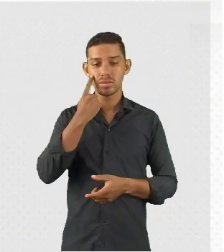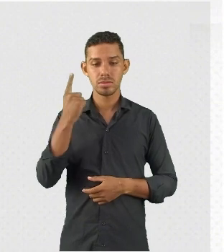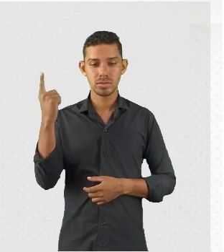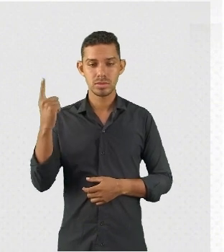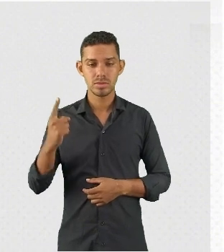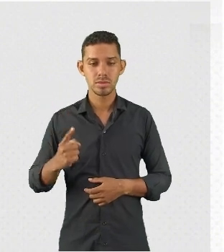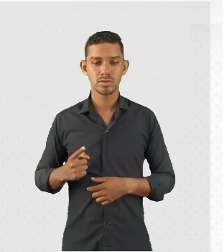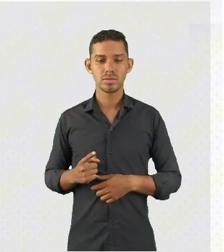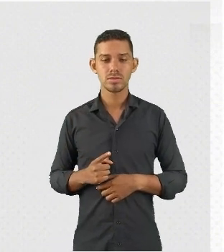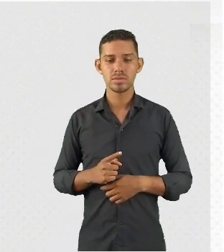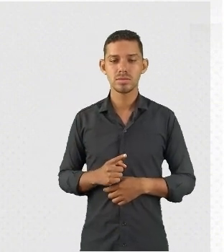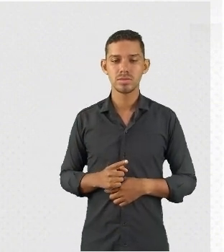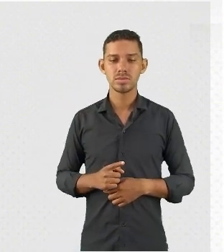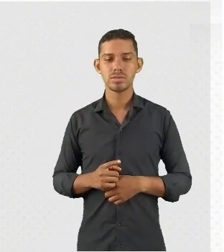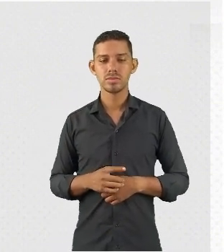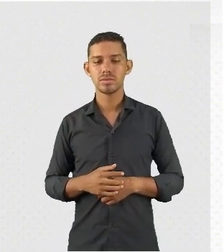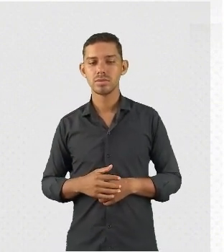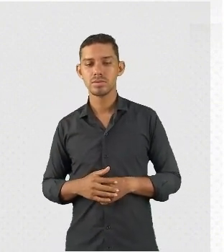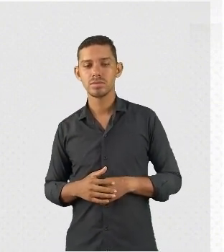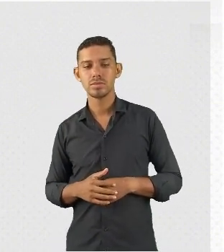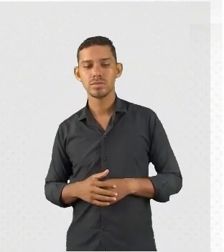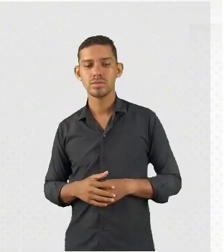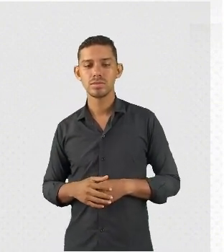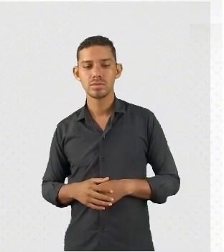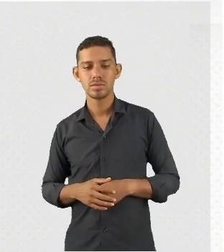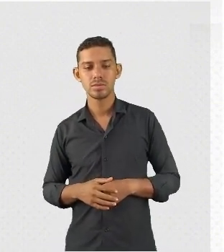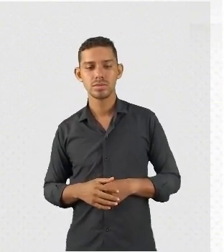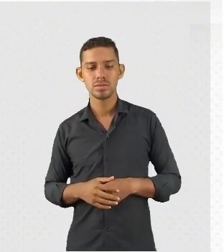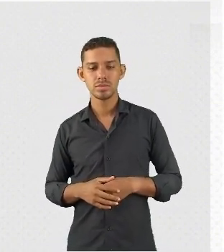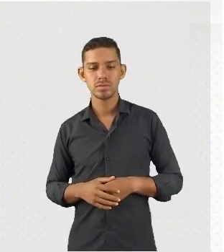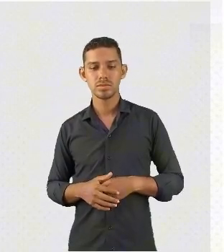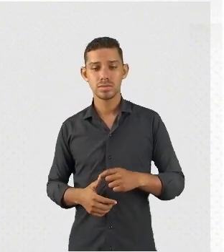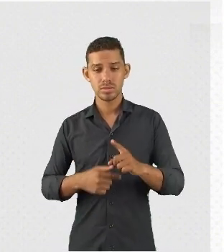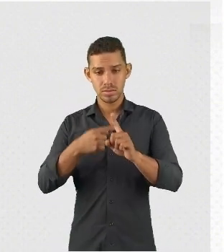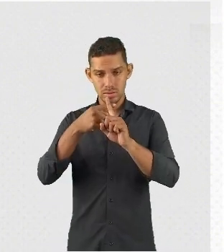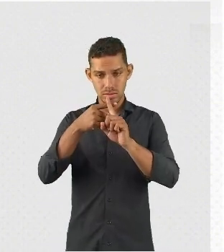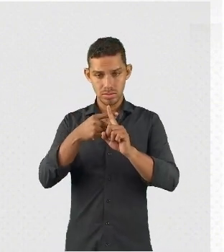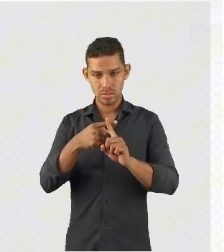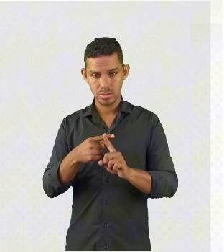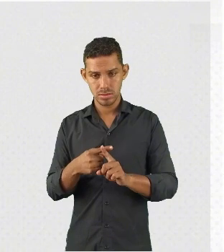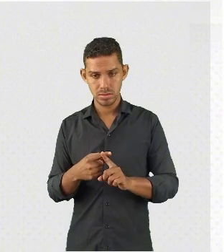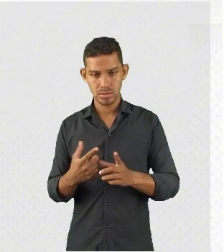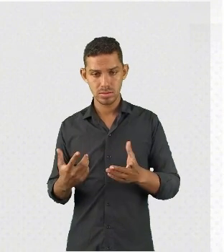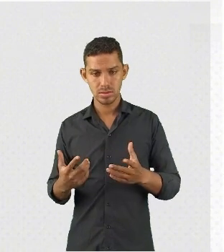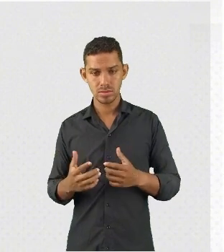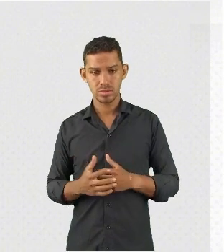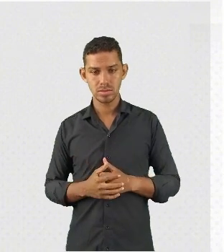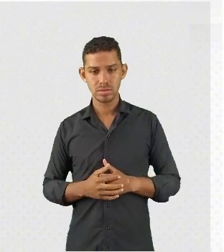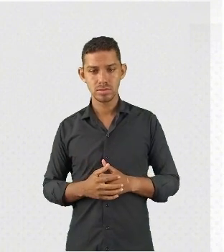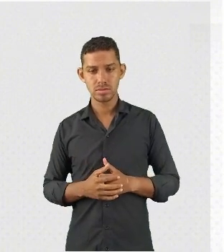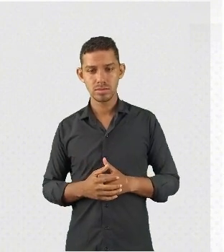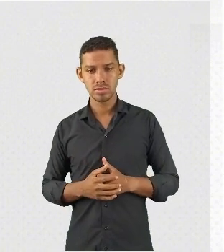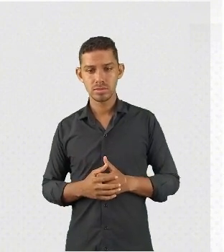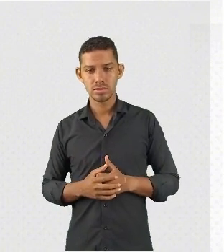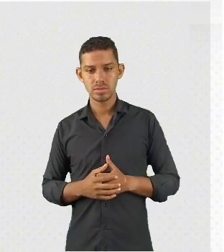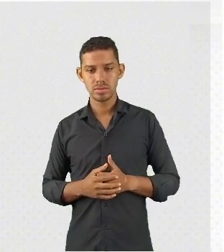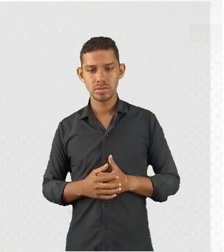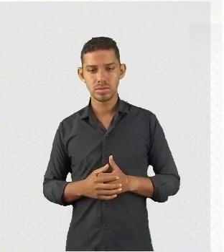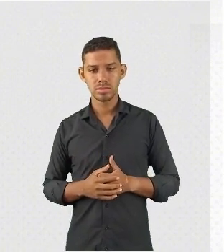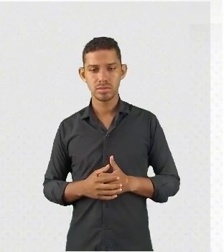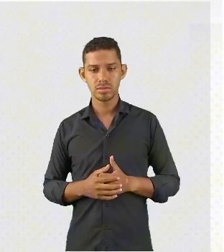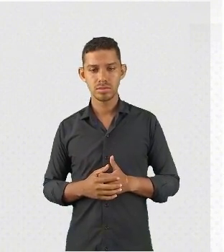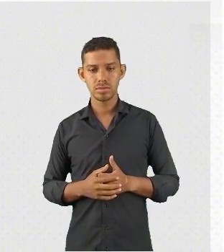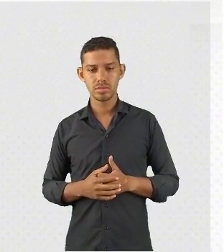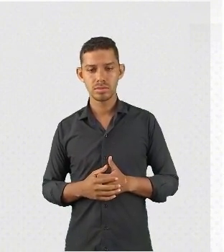Ficou os 3 aqui, ou 4. Aqui não vai importar muito a quantidade. Então, ele ainda ficou aqui